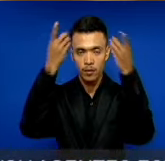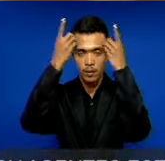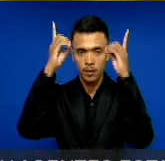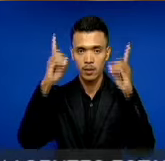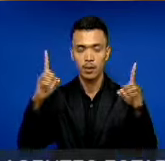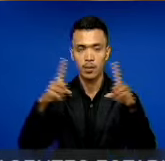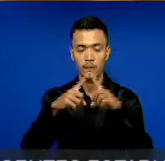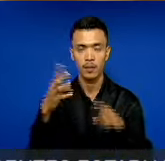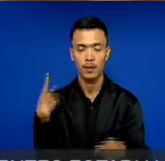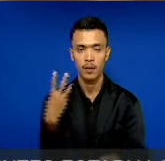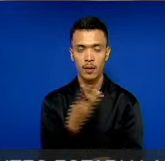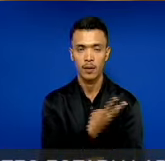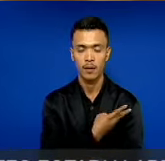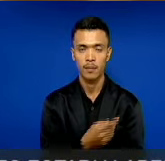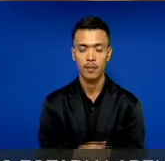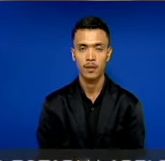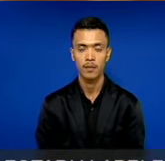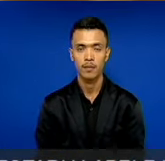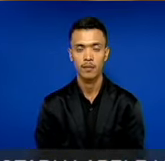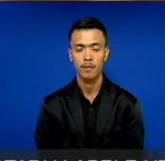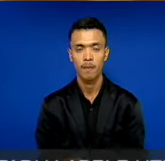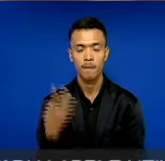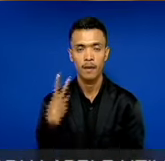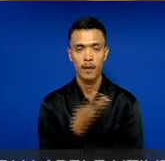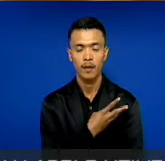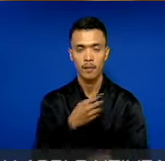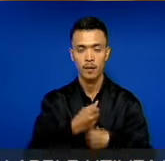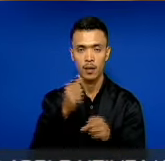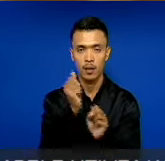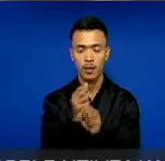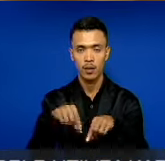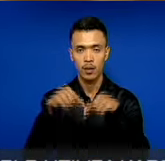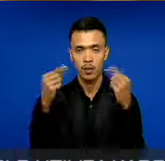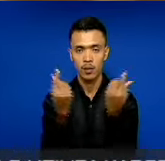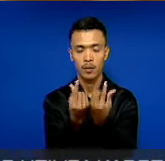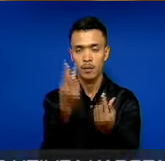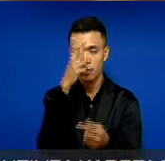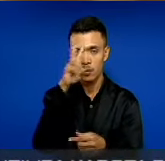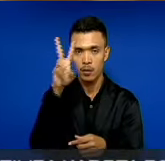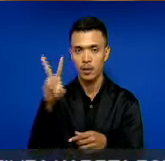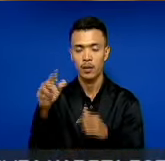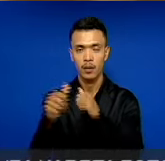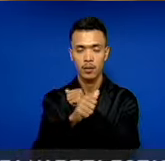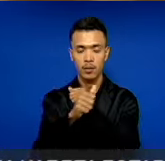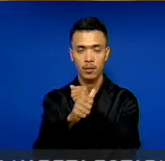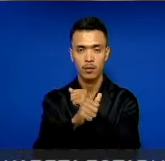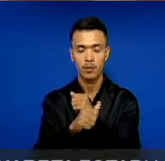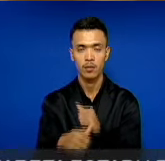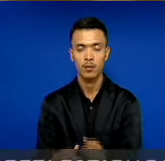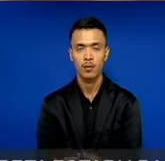mim. Na vida, né, quando você põe na minha halo, ela aqui para ir a Harehela, Harehela, junto a Idane, quando dá